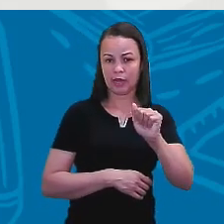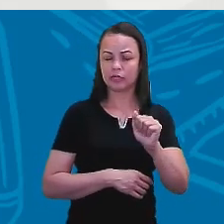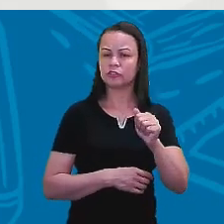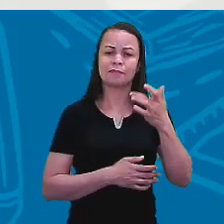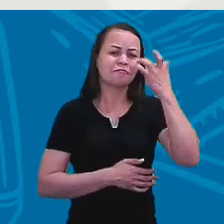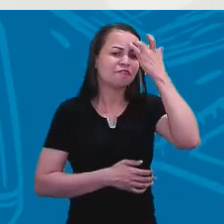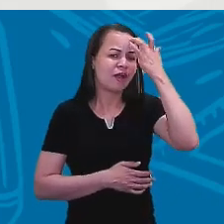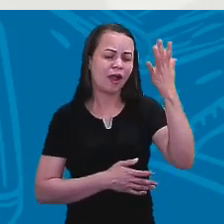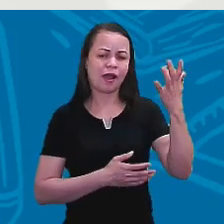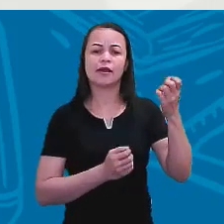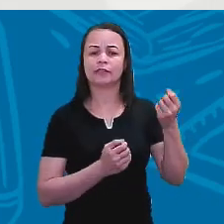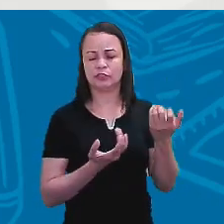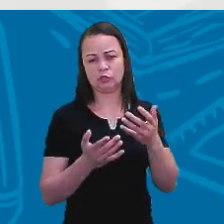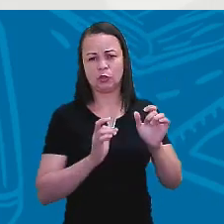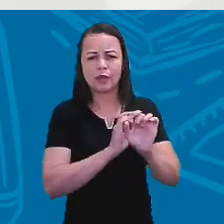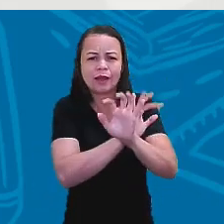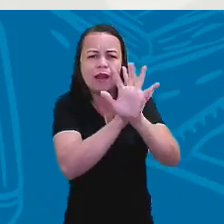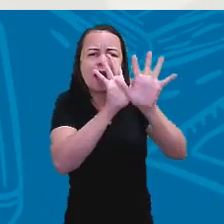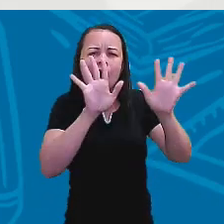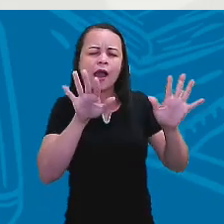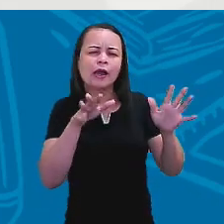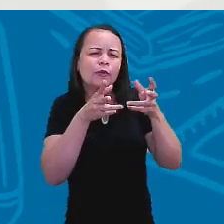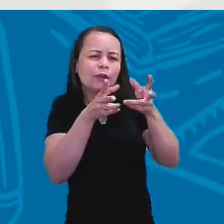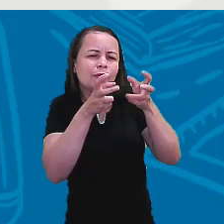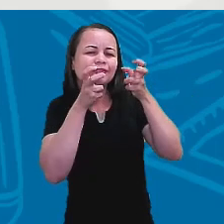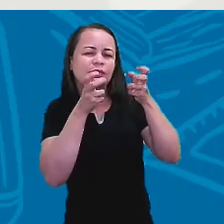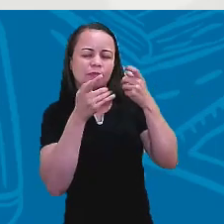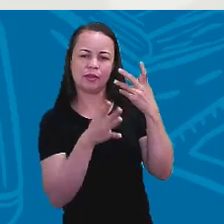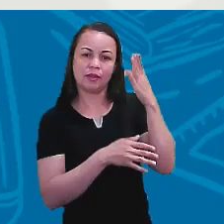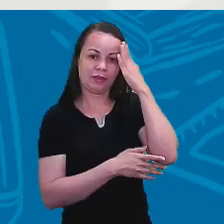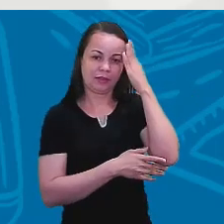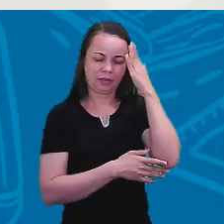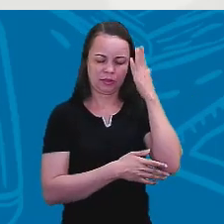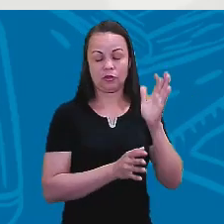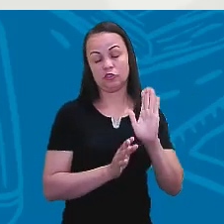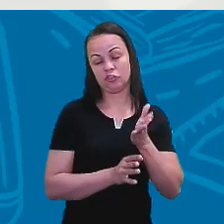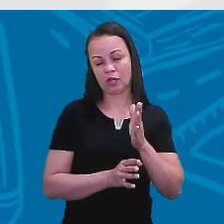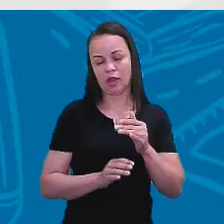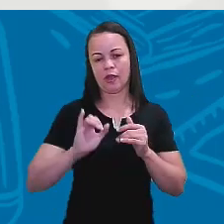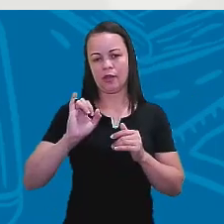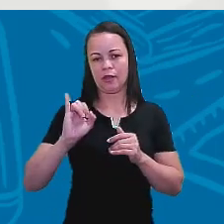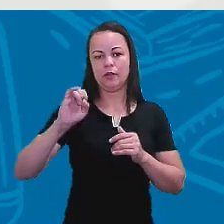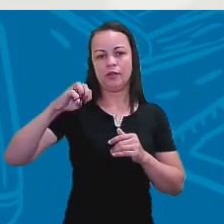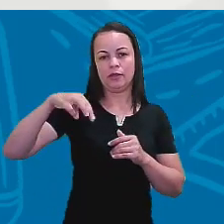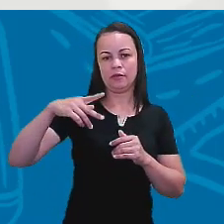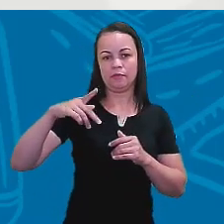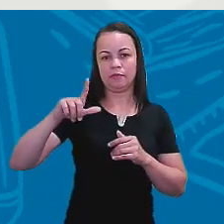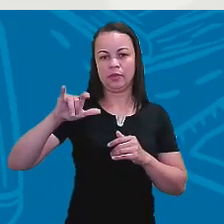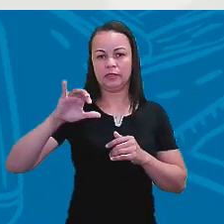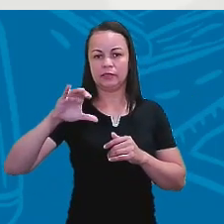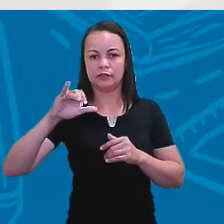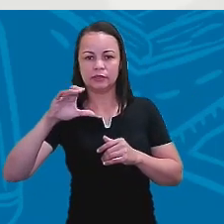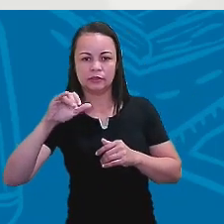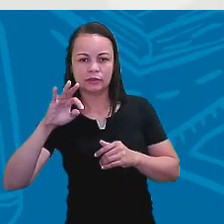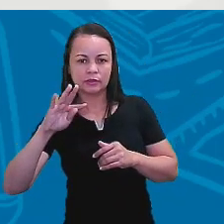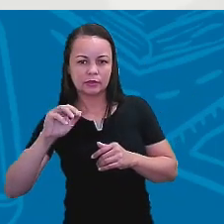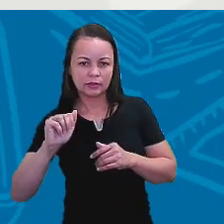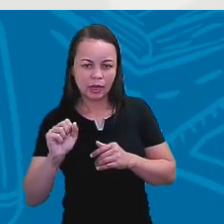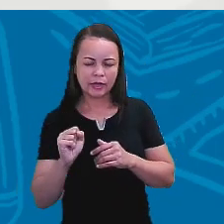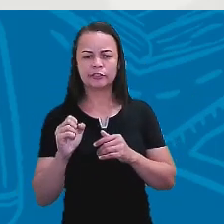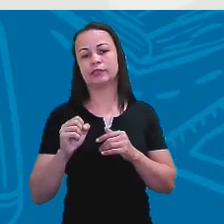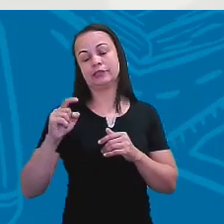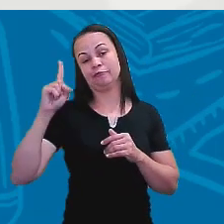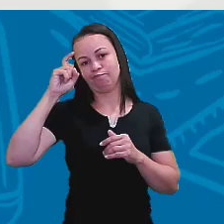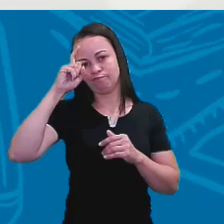mais fáceis de ser percebida, né? De ser notada. Já implícita, já é um pouquinho mais difícil. E